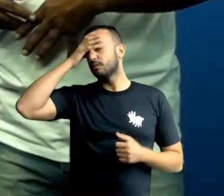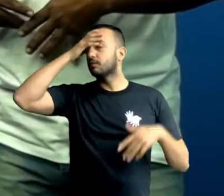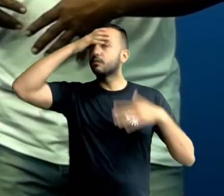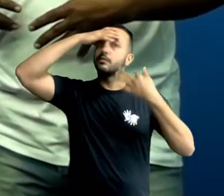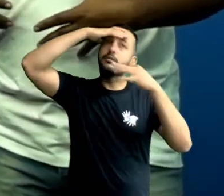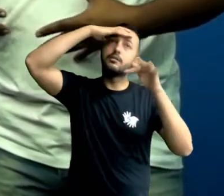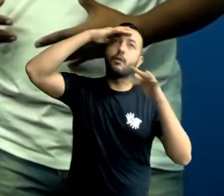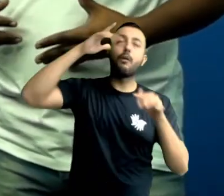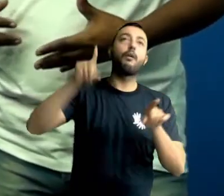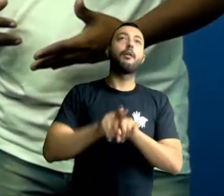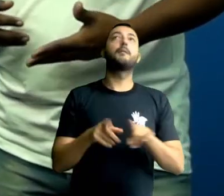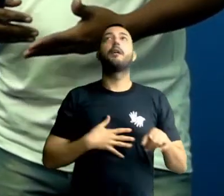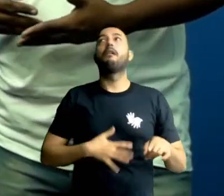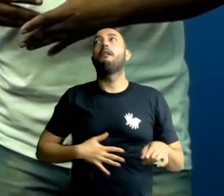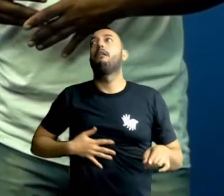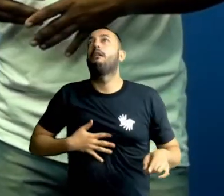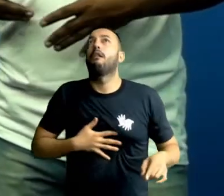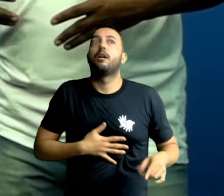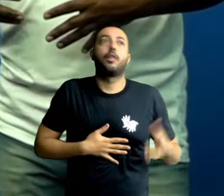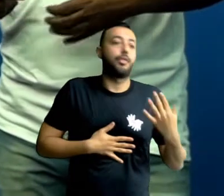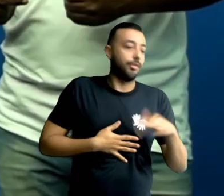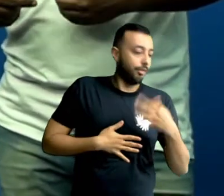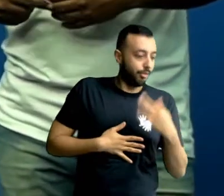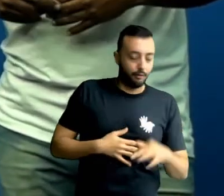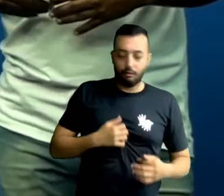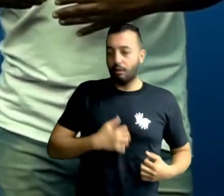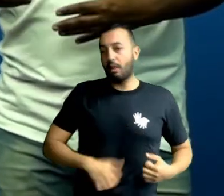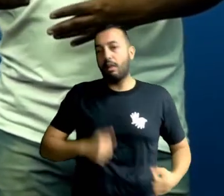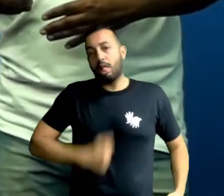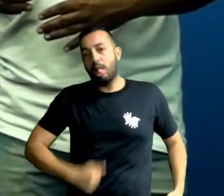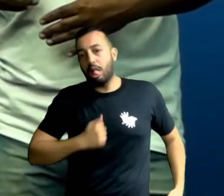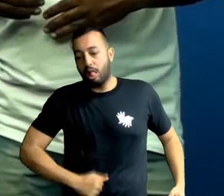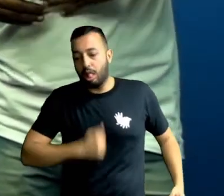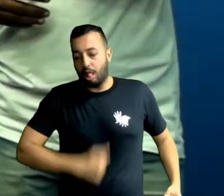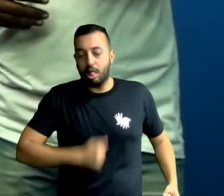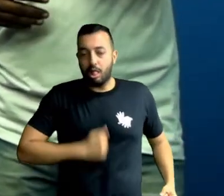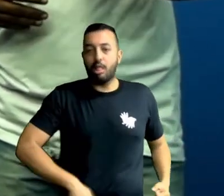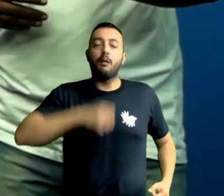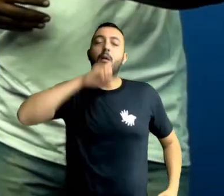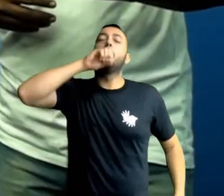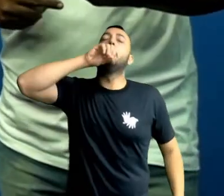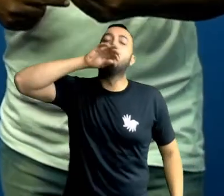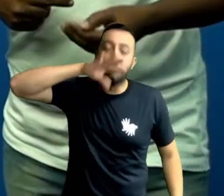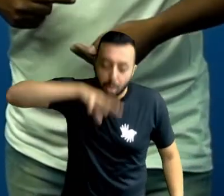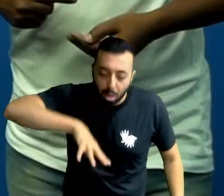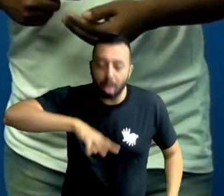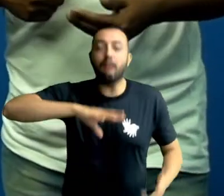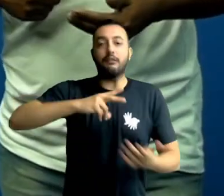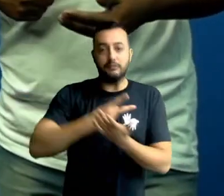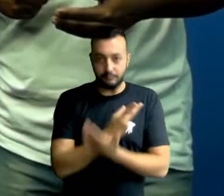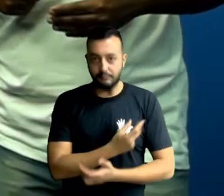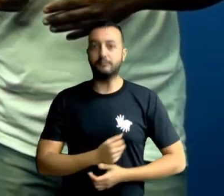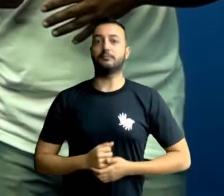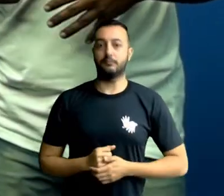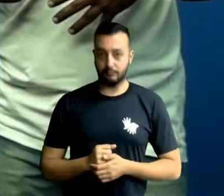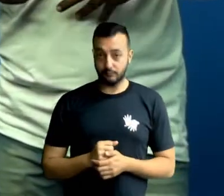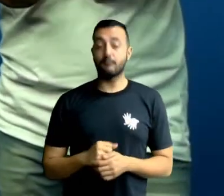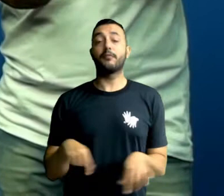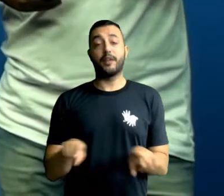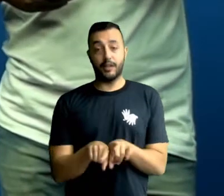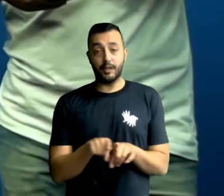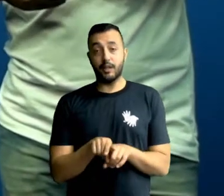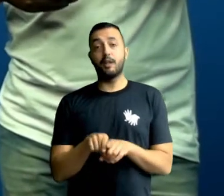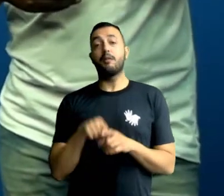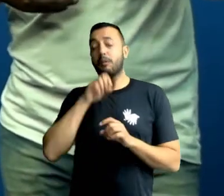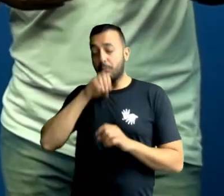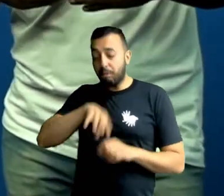náuseas, né? Dores fortes no estômago, diarreia, disenteria, vômitos, e consequentemente com essa perda